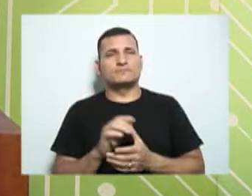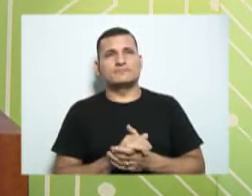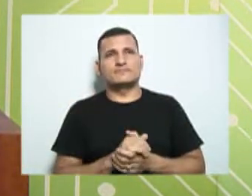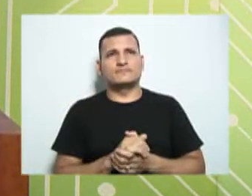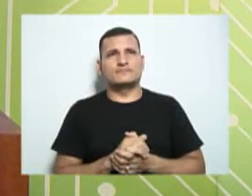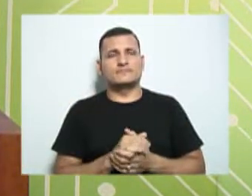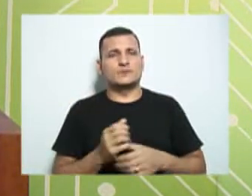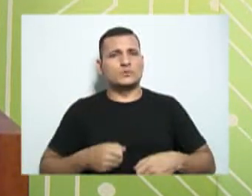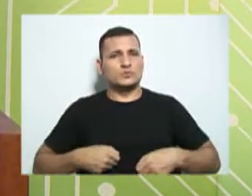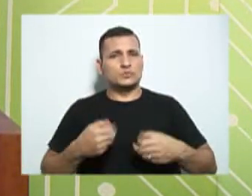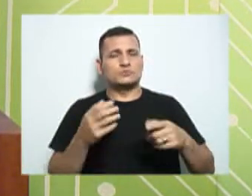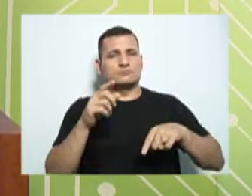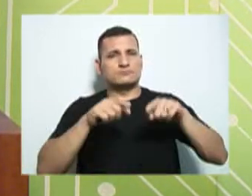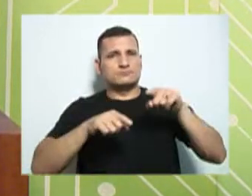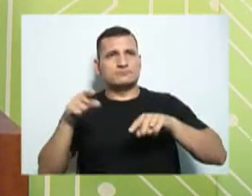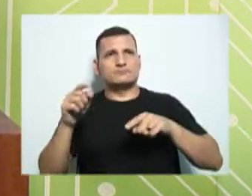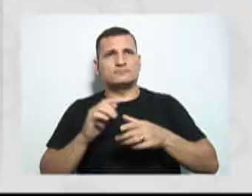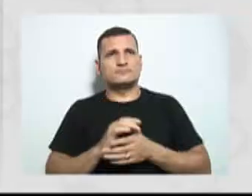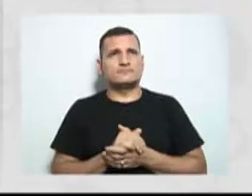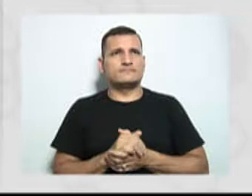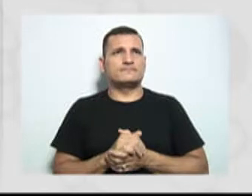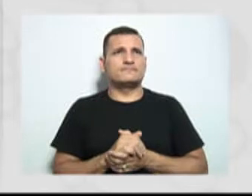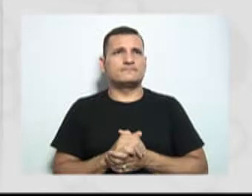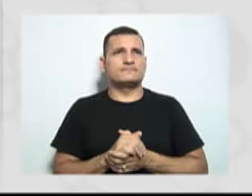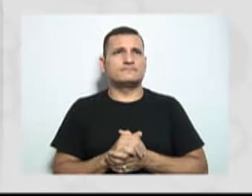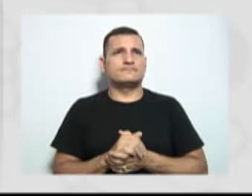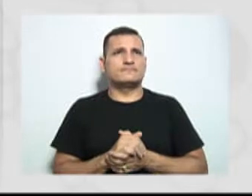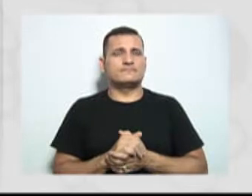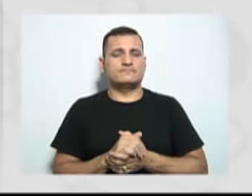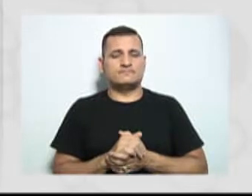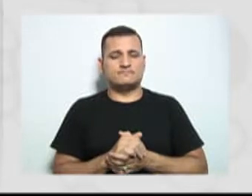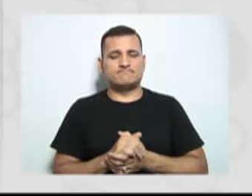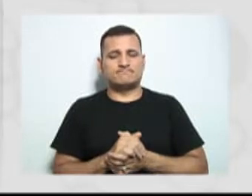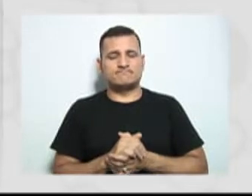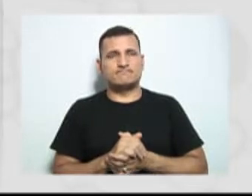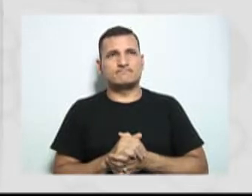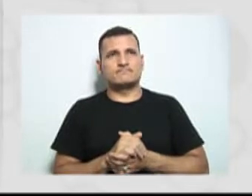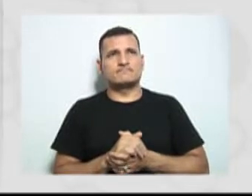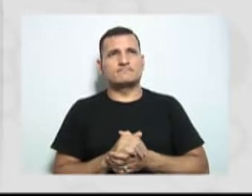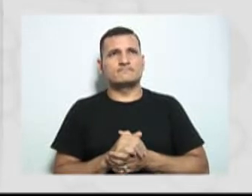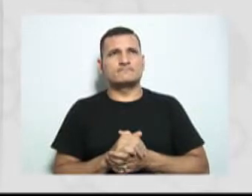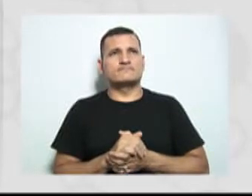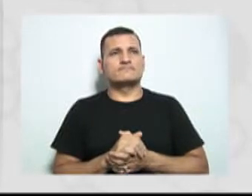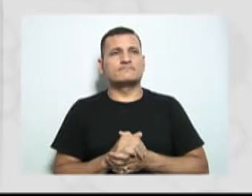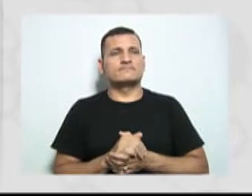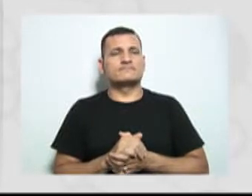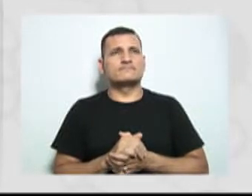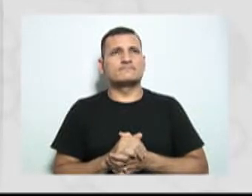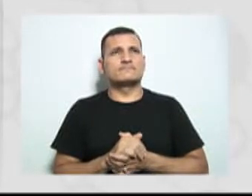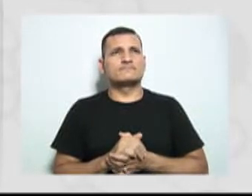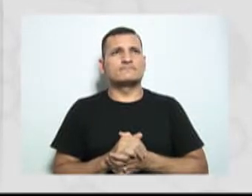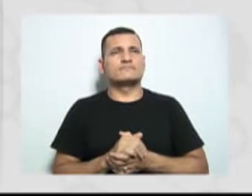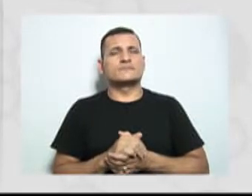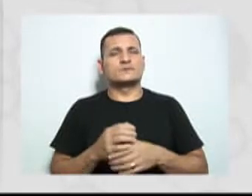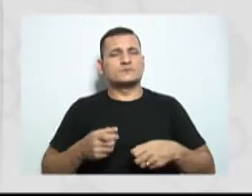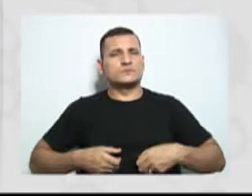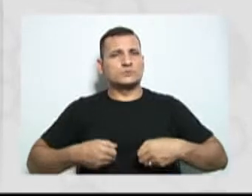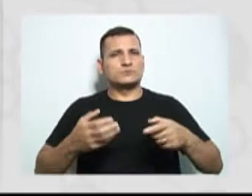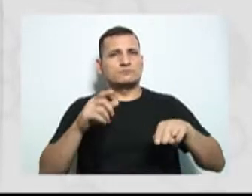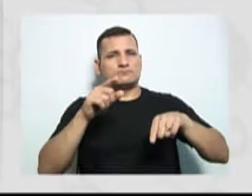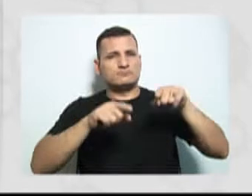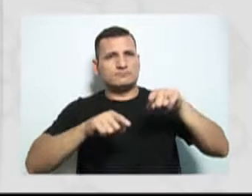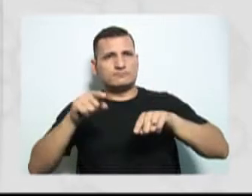ao custeio variável. Vamos terminar aqui no slide? Nós temos a questão dela também, do custeio variável,